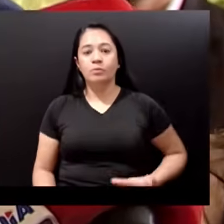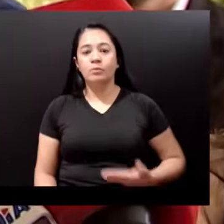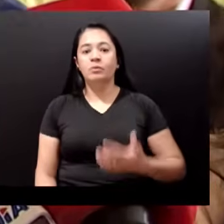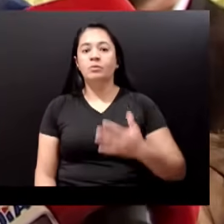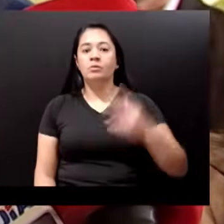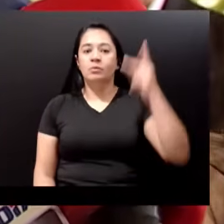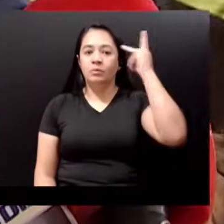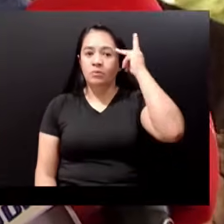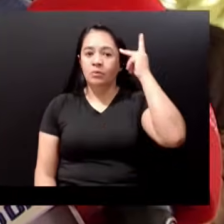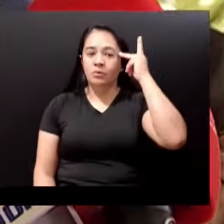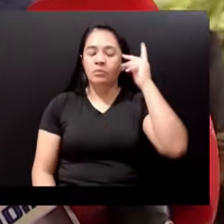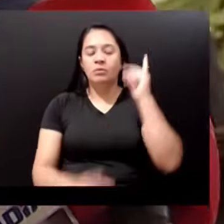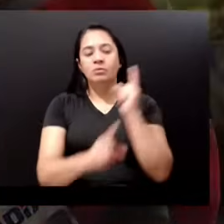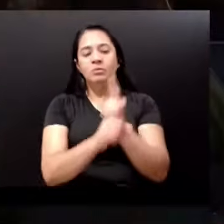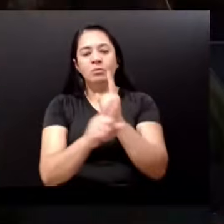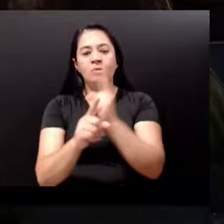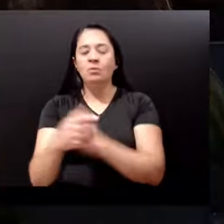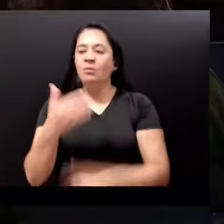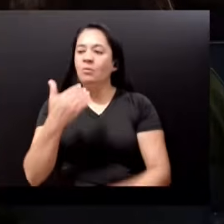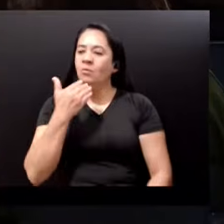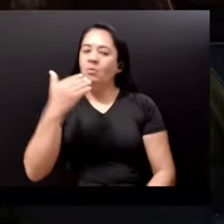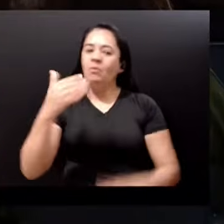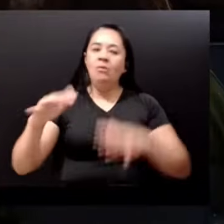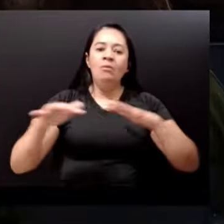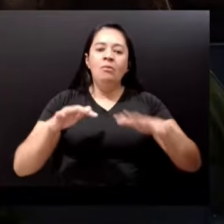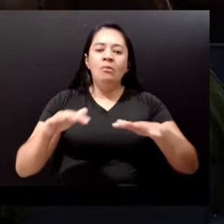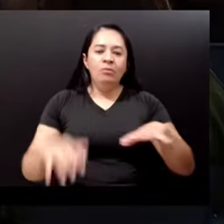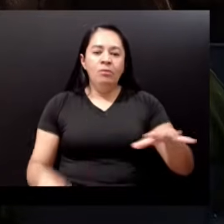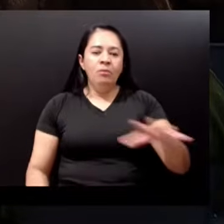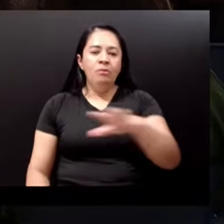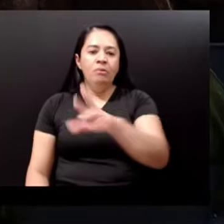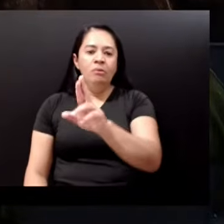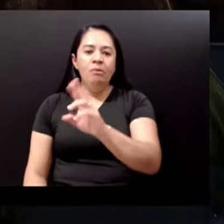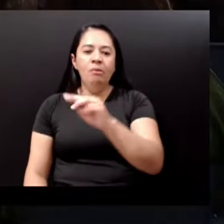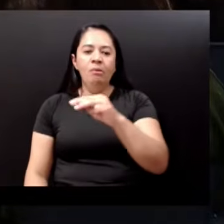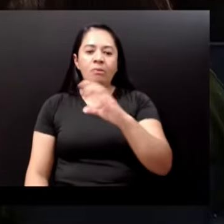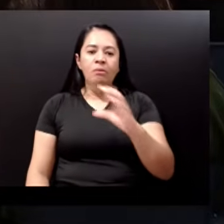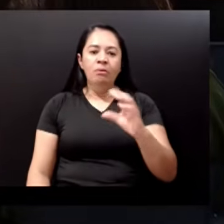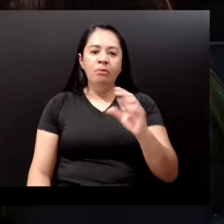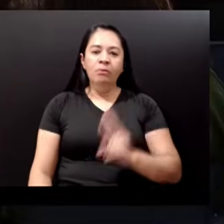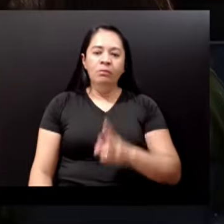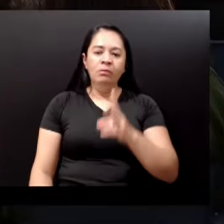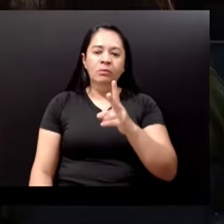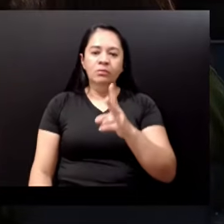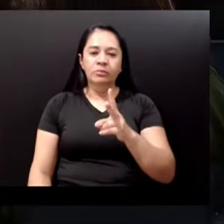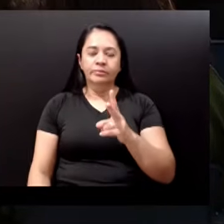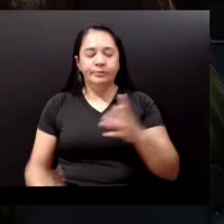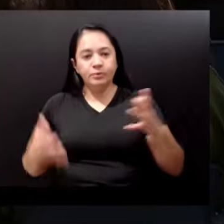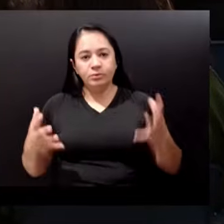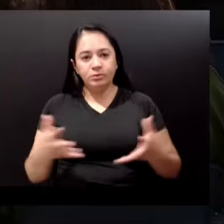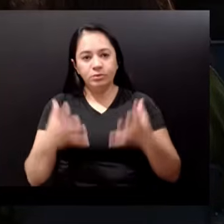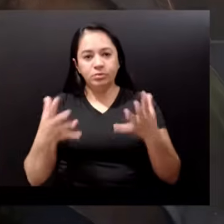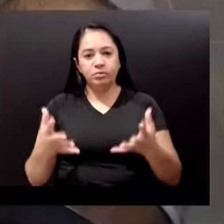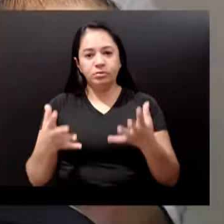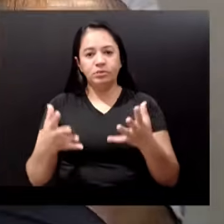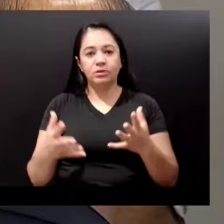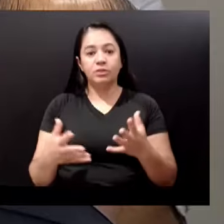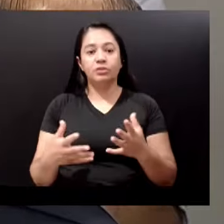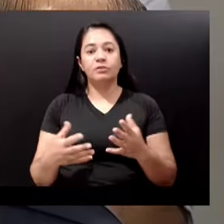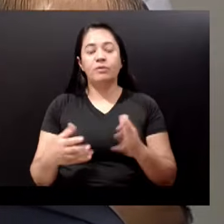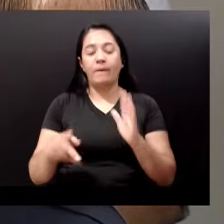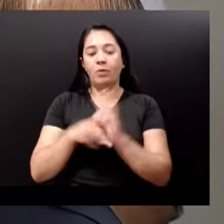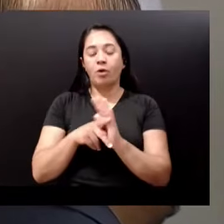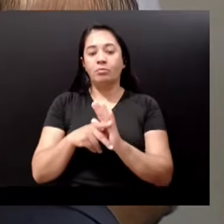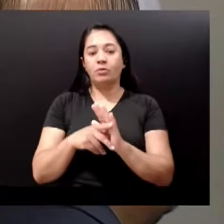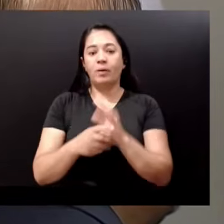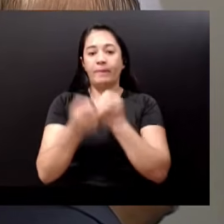demanda, ao pedido, a mobilização da região metropolitana para manter os incentivos fiscais para a indústria eletroeletrônica.